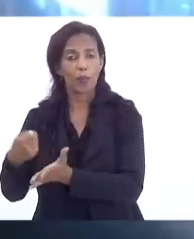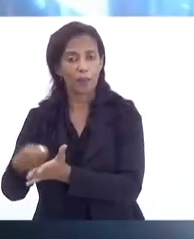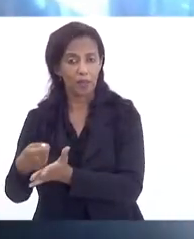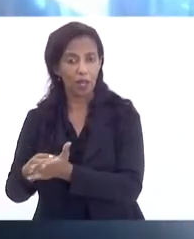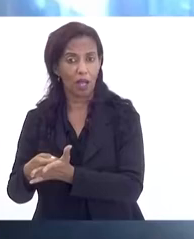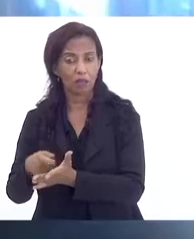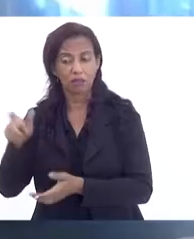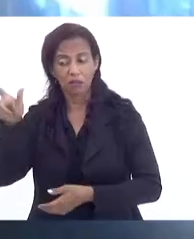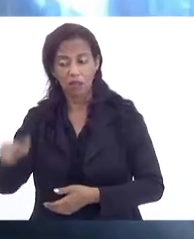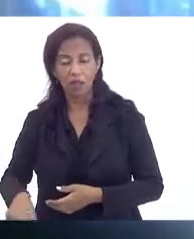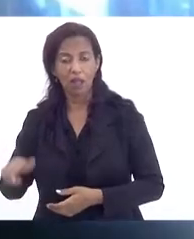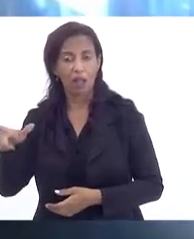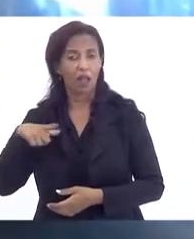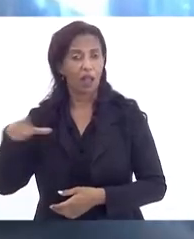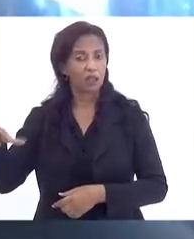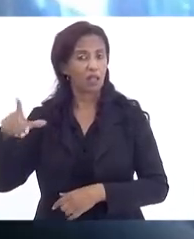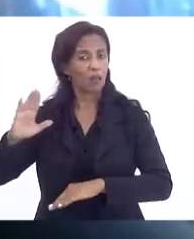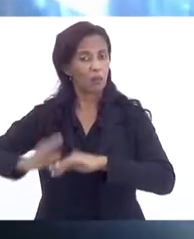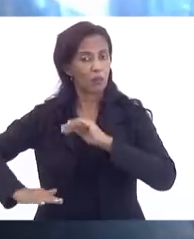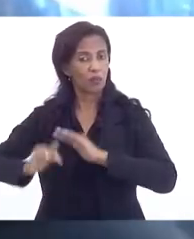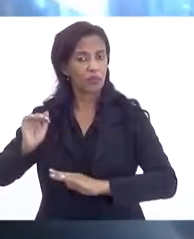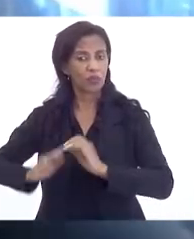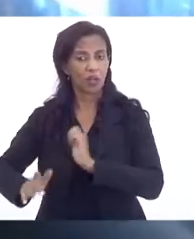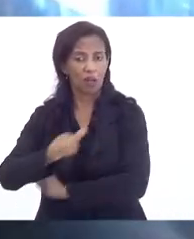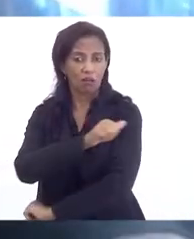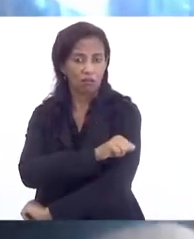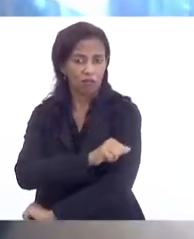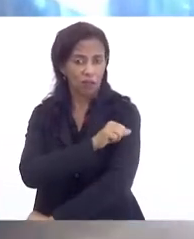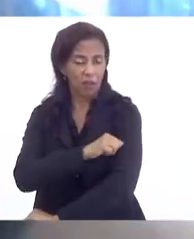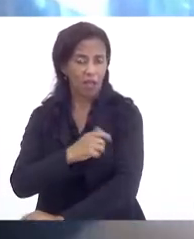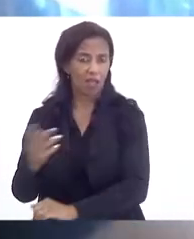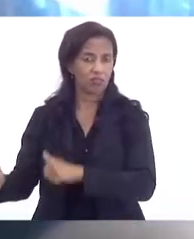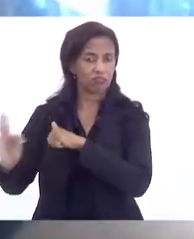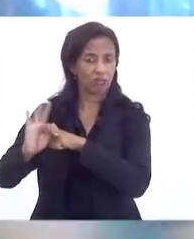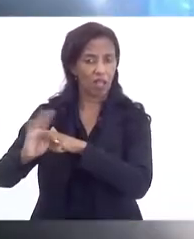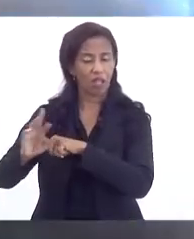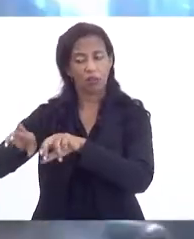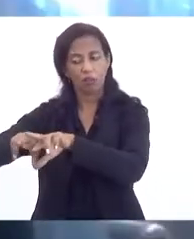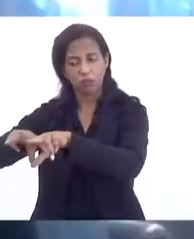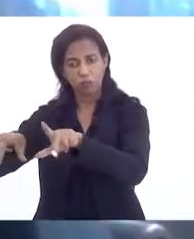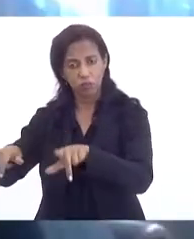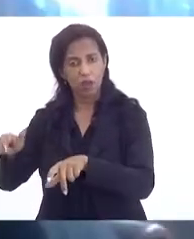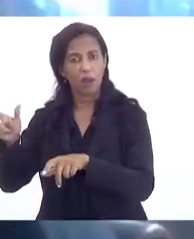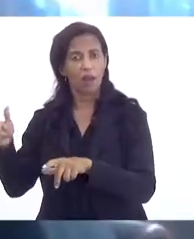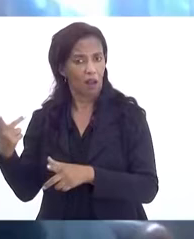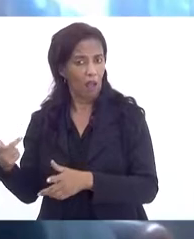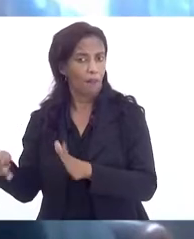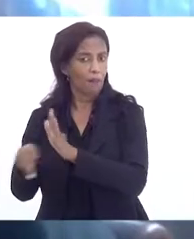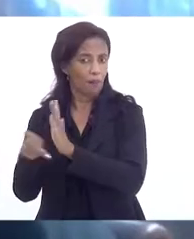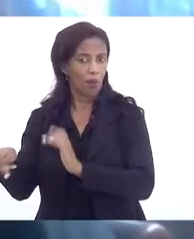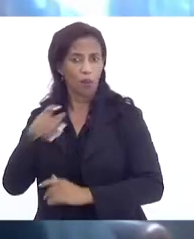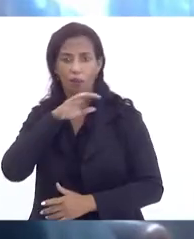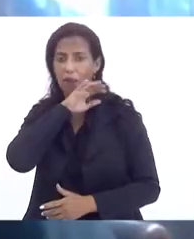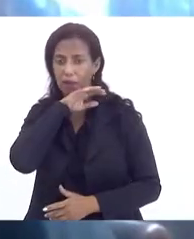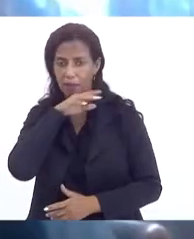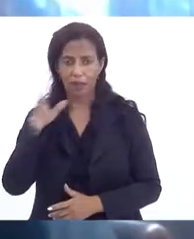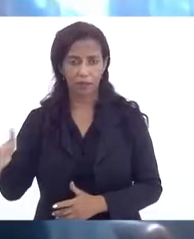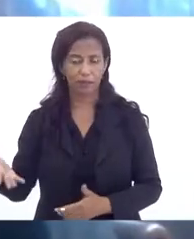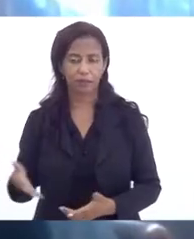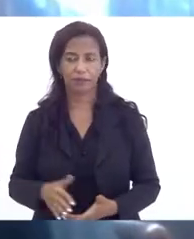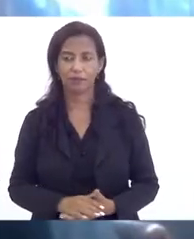lá enfermeira, auxiliar de enfermagem no ramo veterinário,